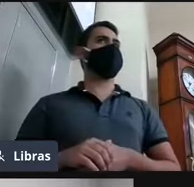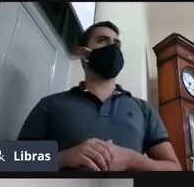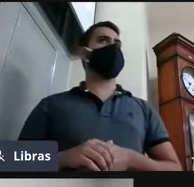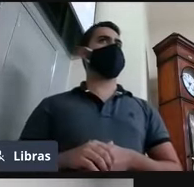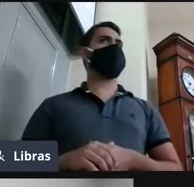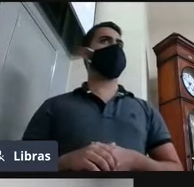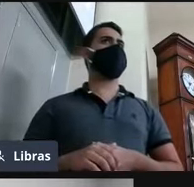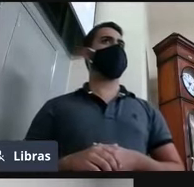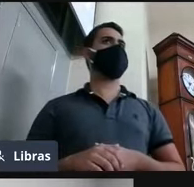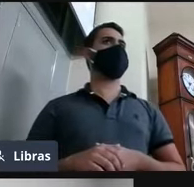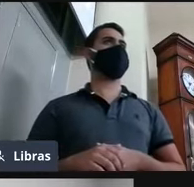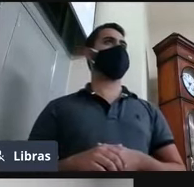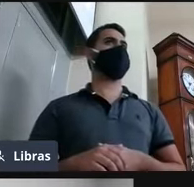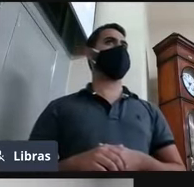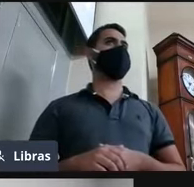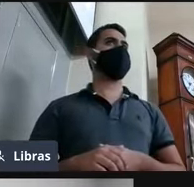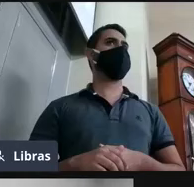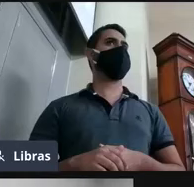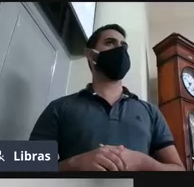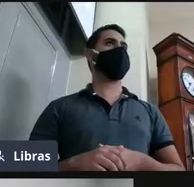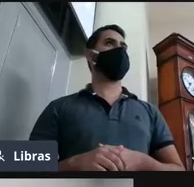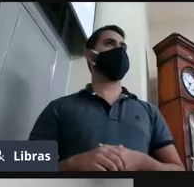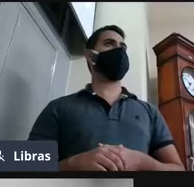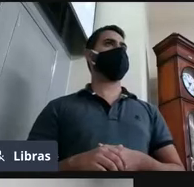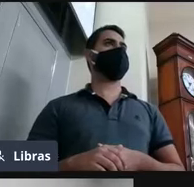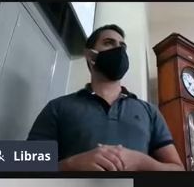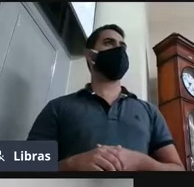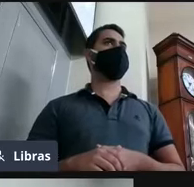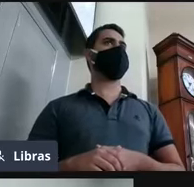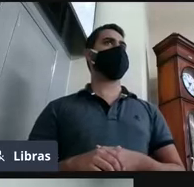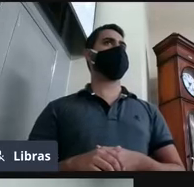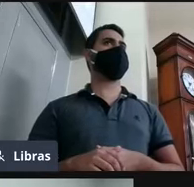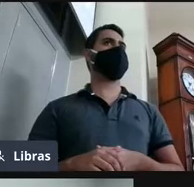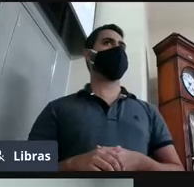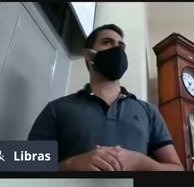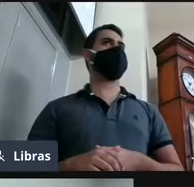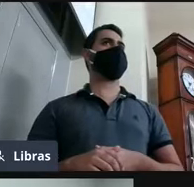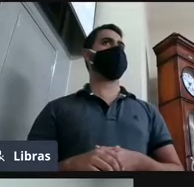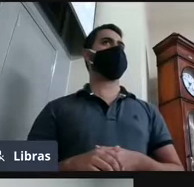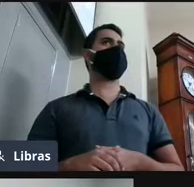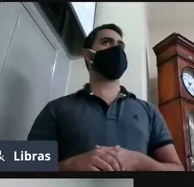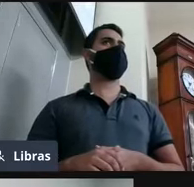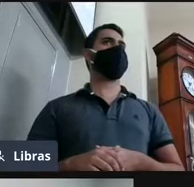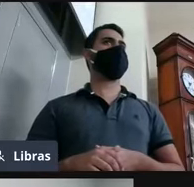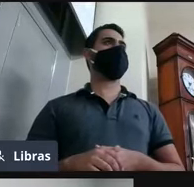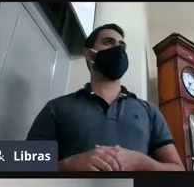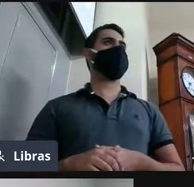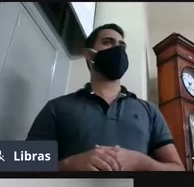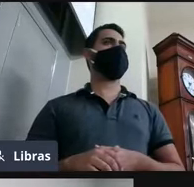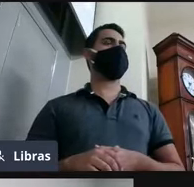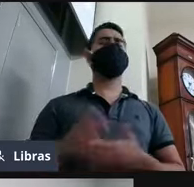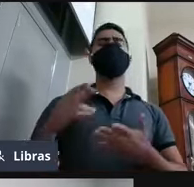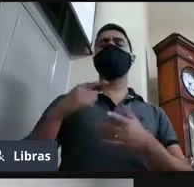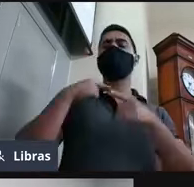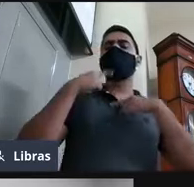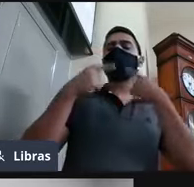para ver se o rito foi seguido, presidente. Se comunicou ao Ministério Público. Ele quer